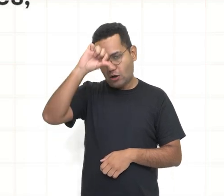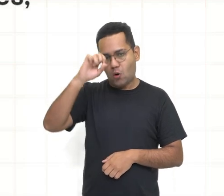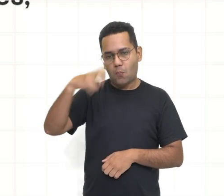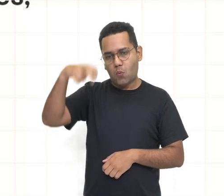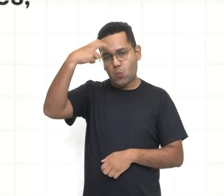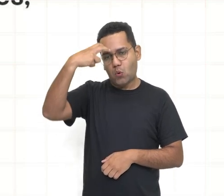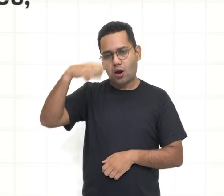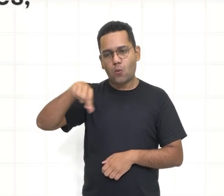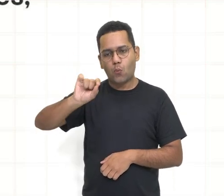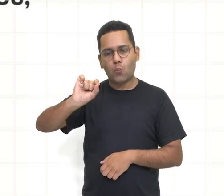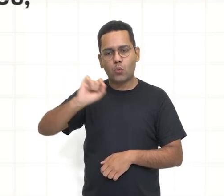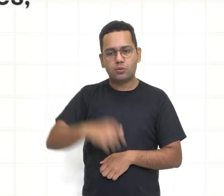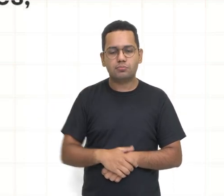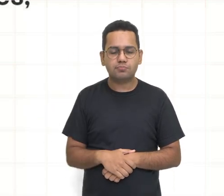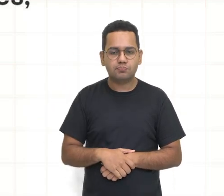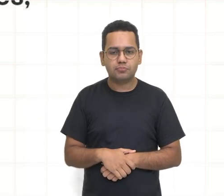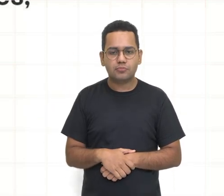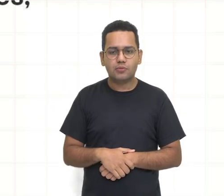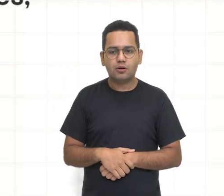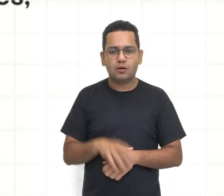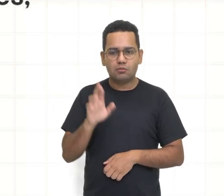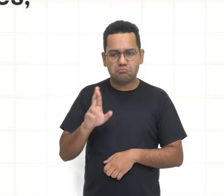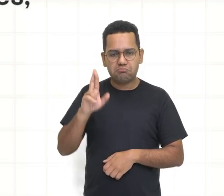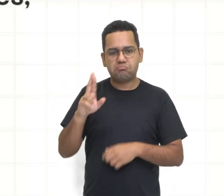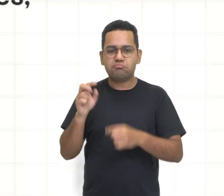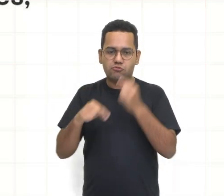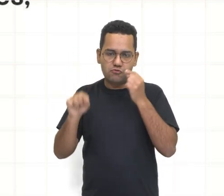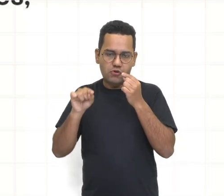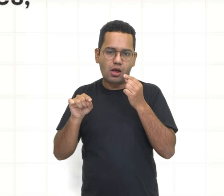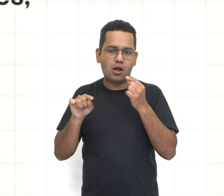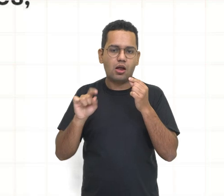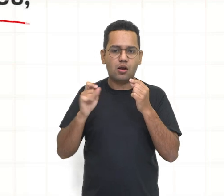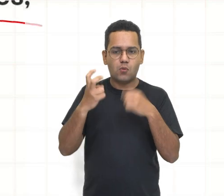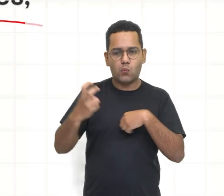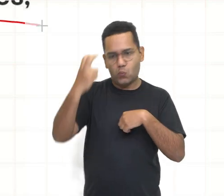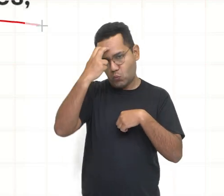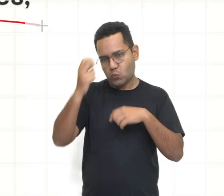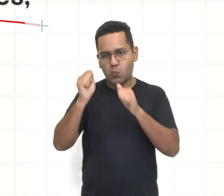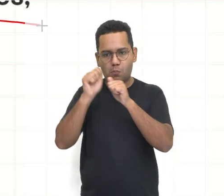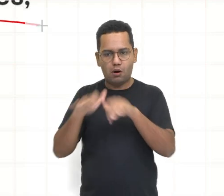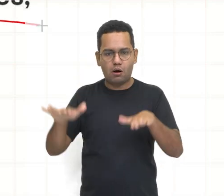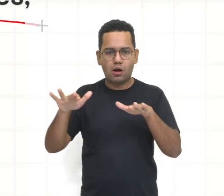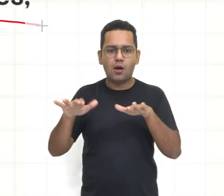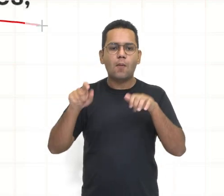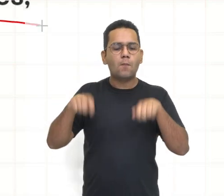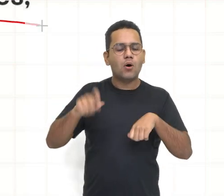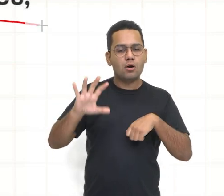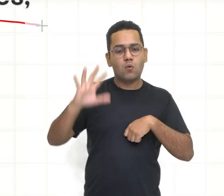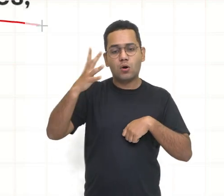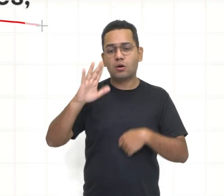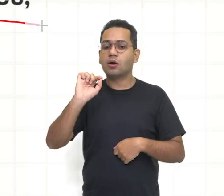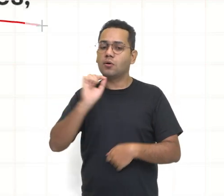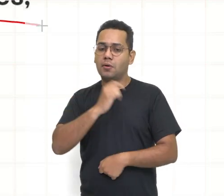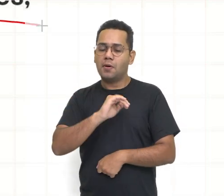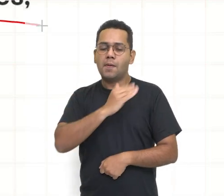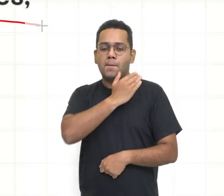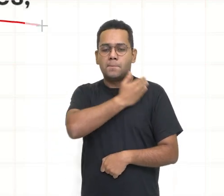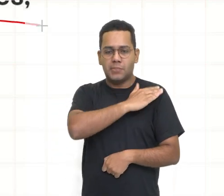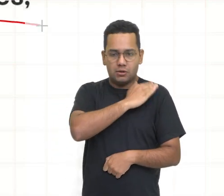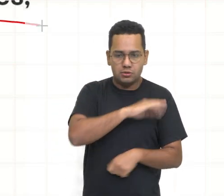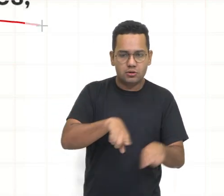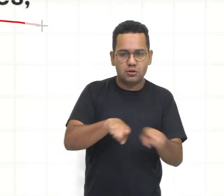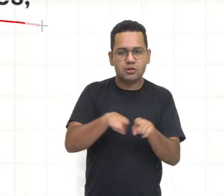mídia global pode perpetuar preconceitos e discriminações, e isso também pode